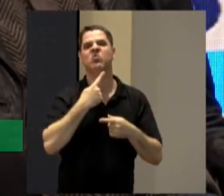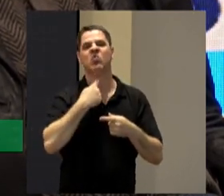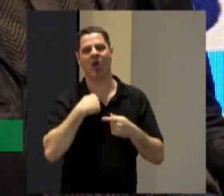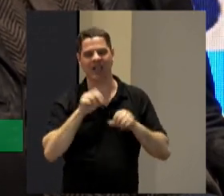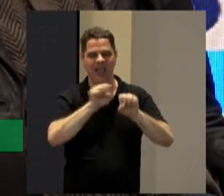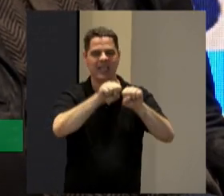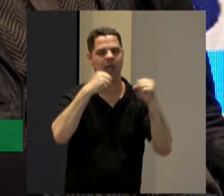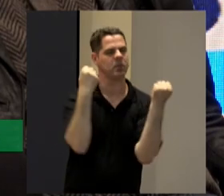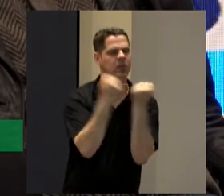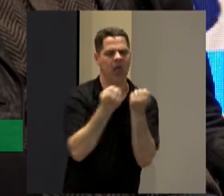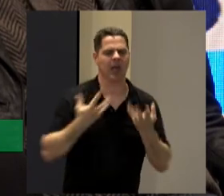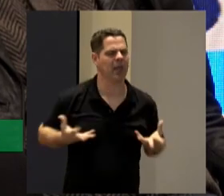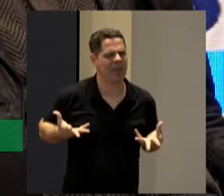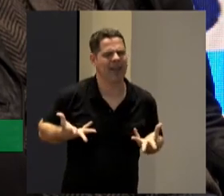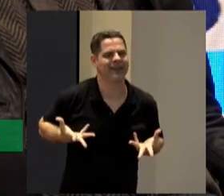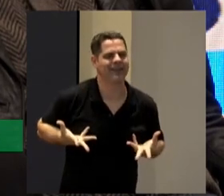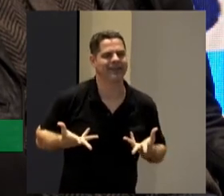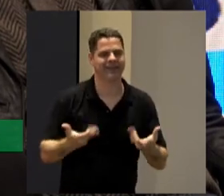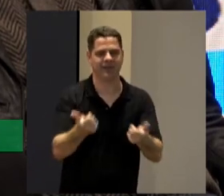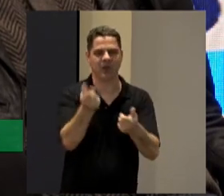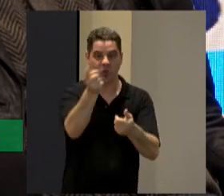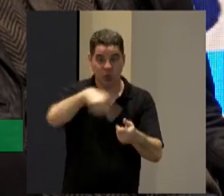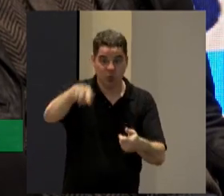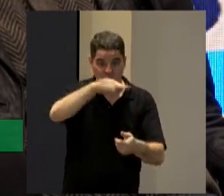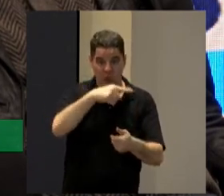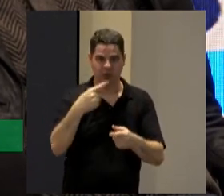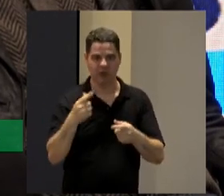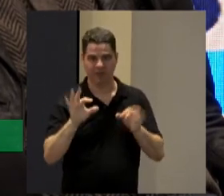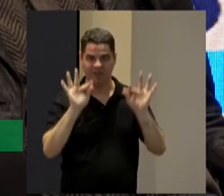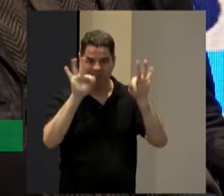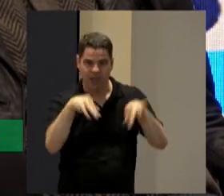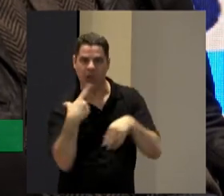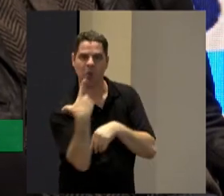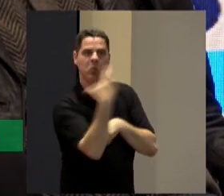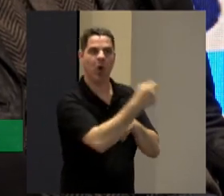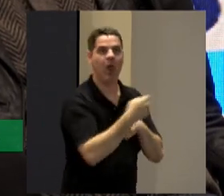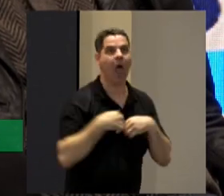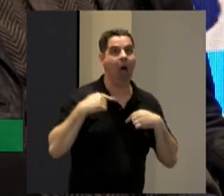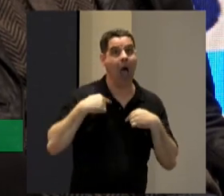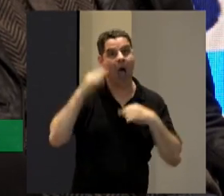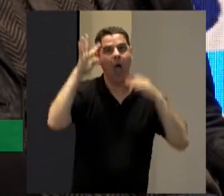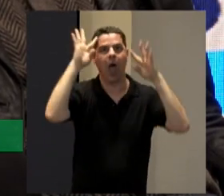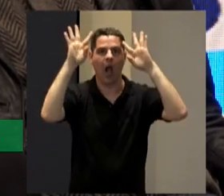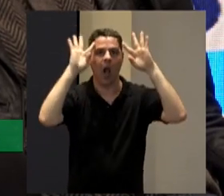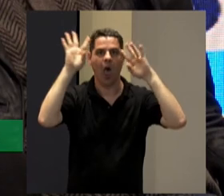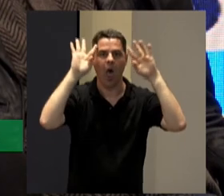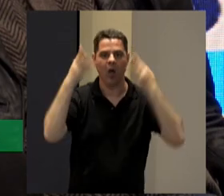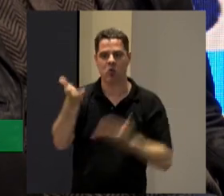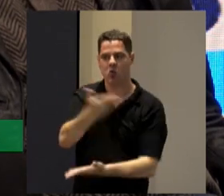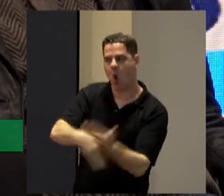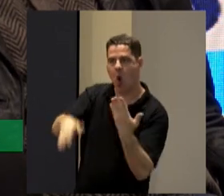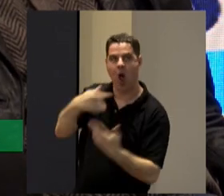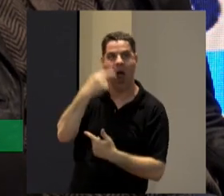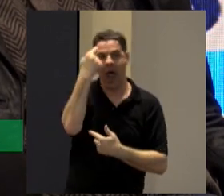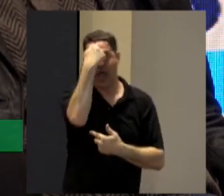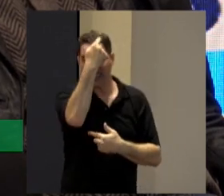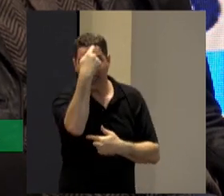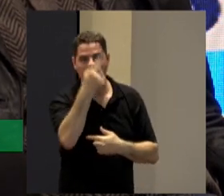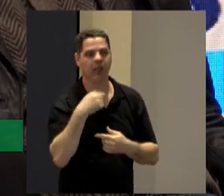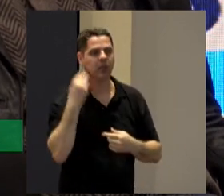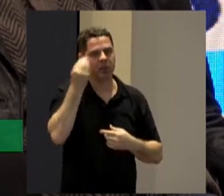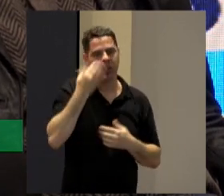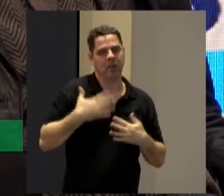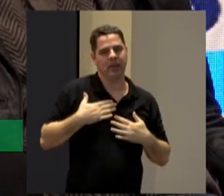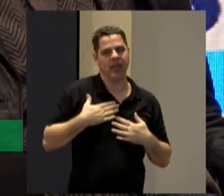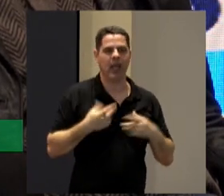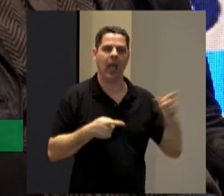seminário maravilhoso, para que vocês saiam daqui instigados, para que vocês façam trocas maravilhosas de experiências,